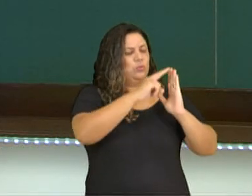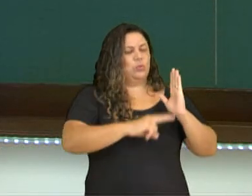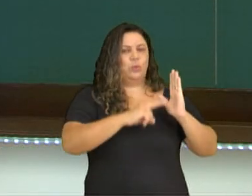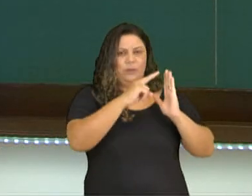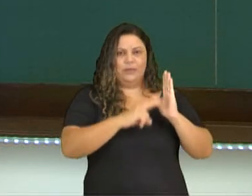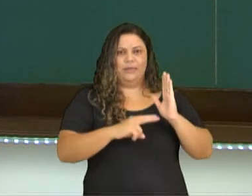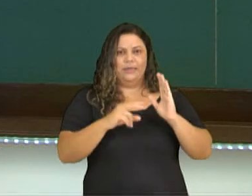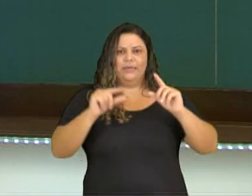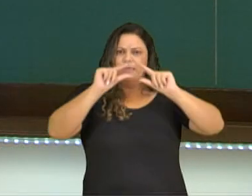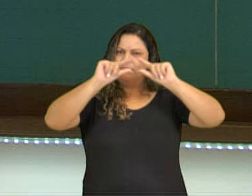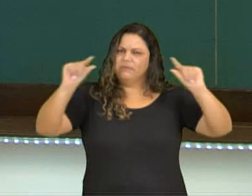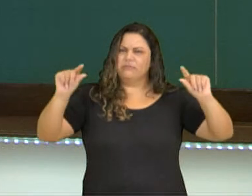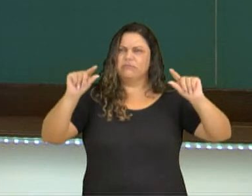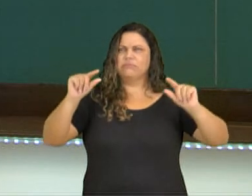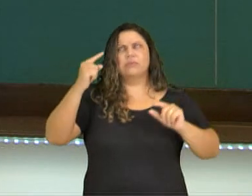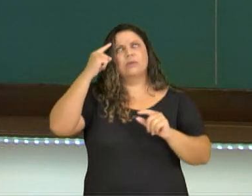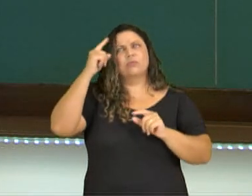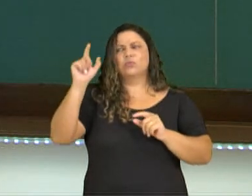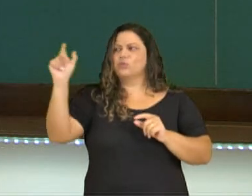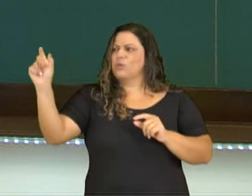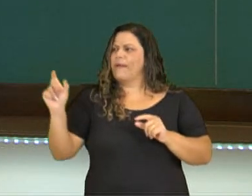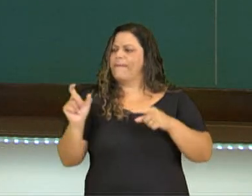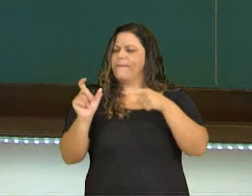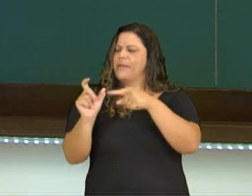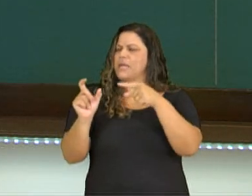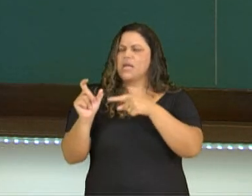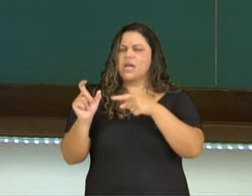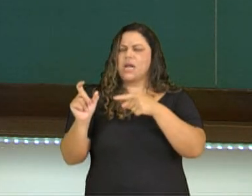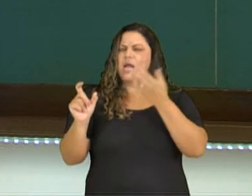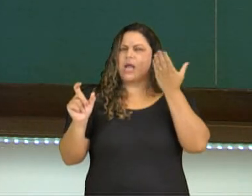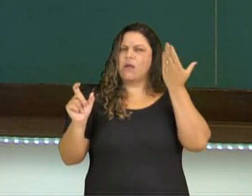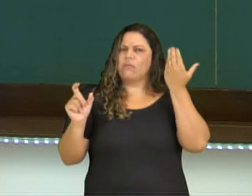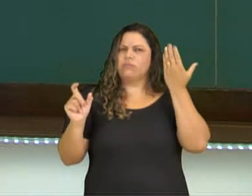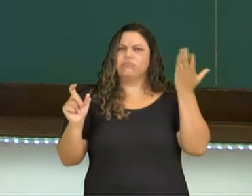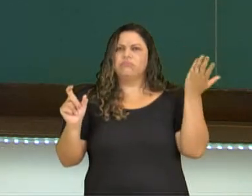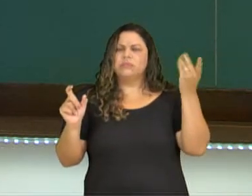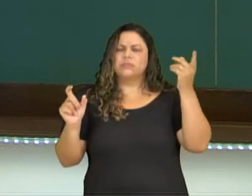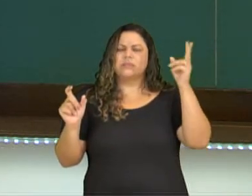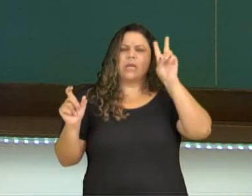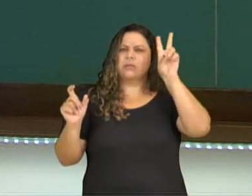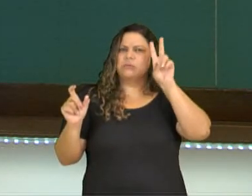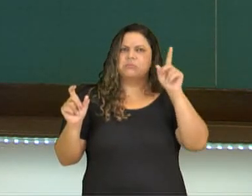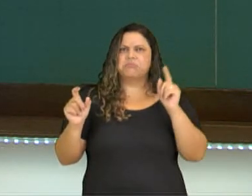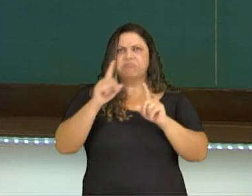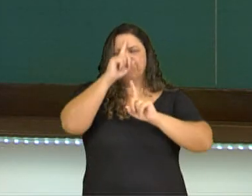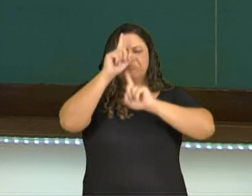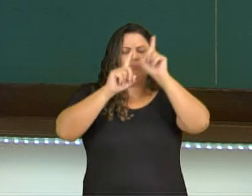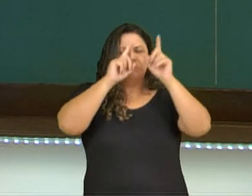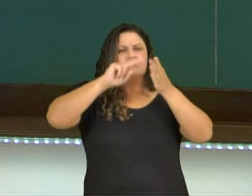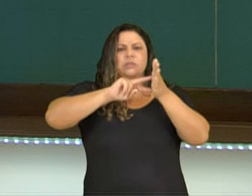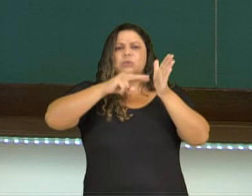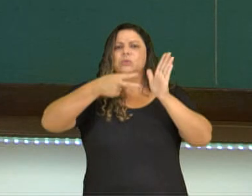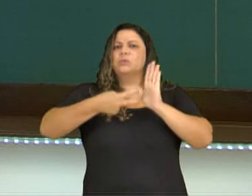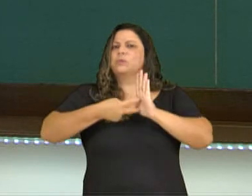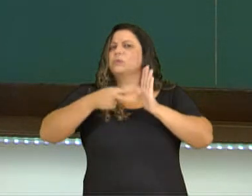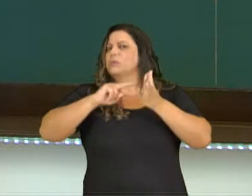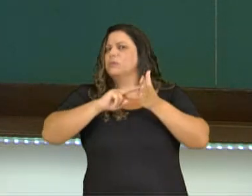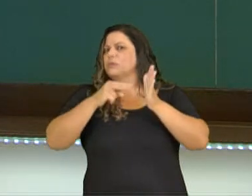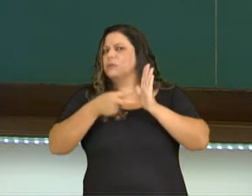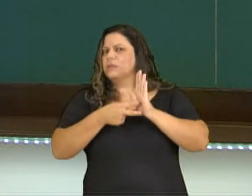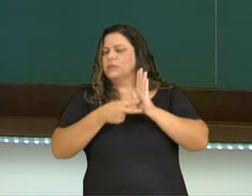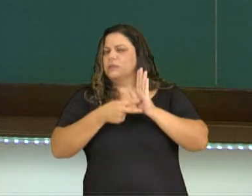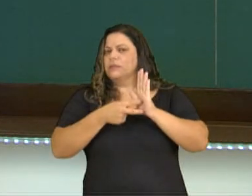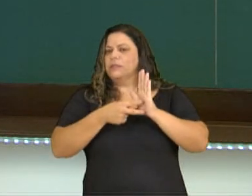às vezes surge uma palavra que eu não me lembro de ter lido anteriormente e eu tenho que tentar adivinhar ali o significado dessa palavra dentro